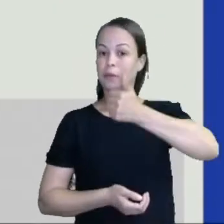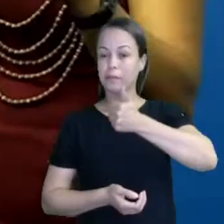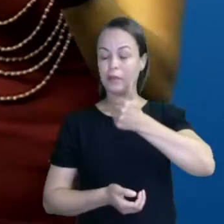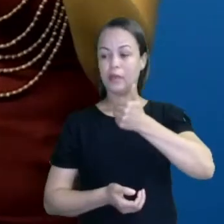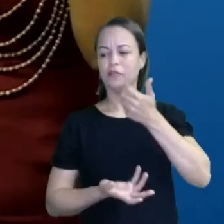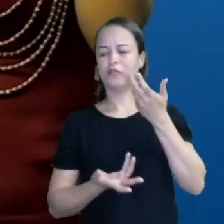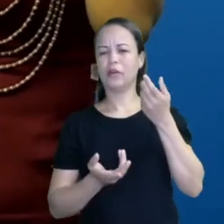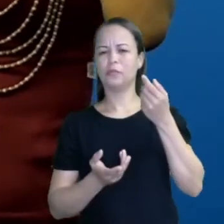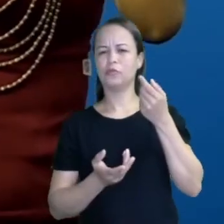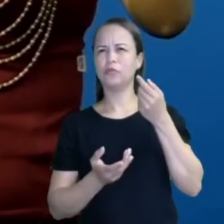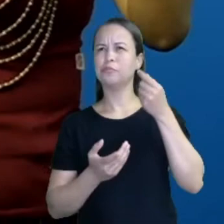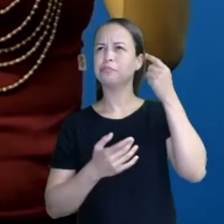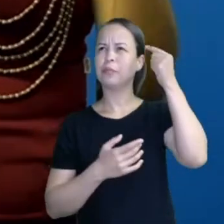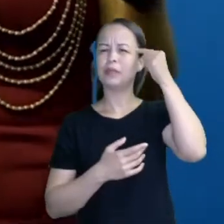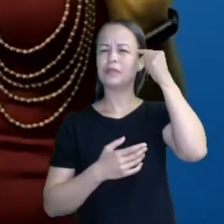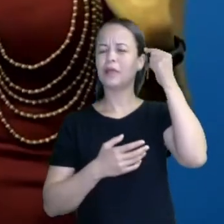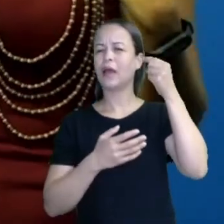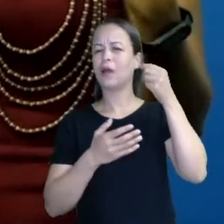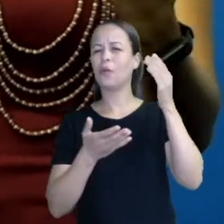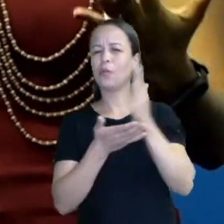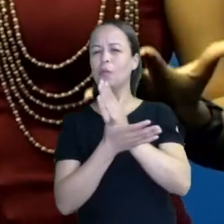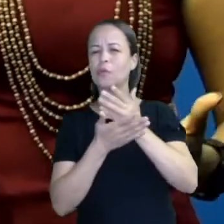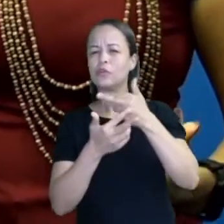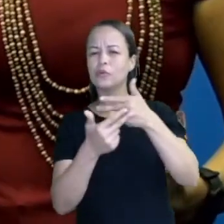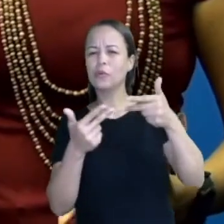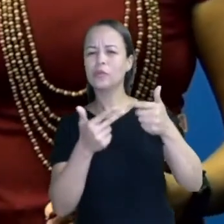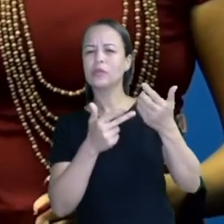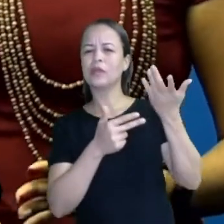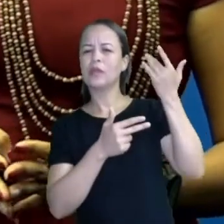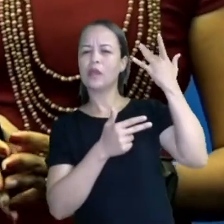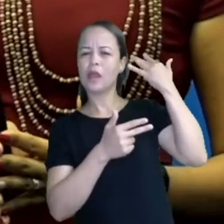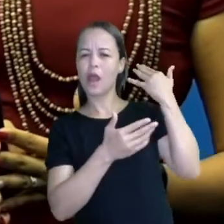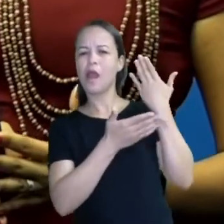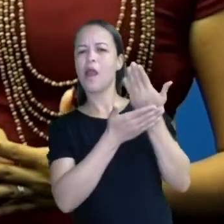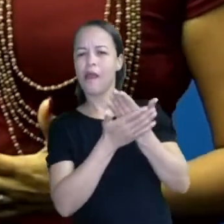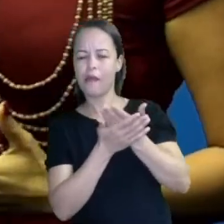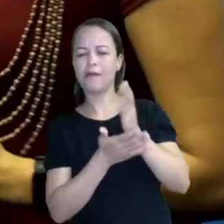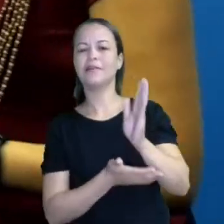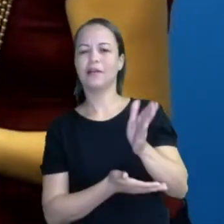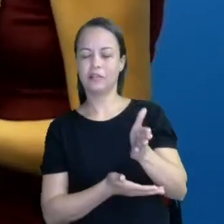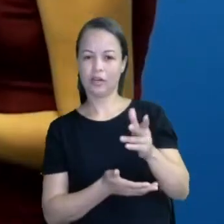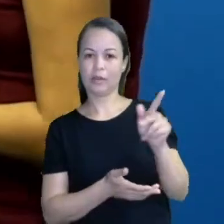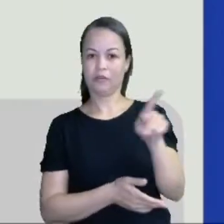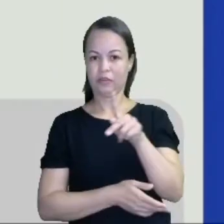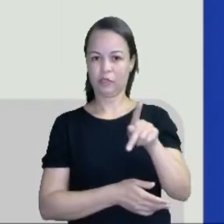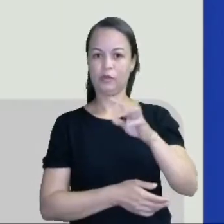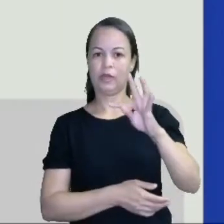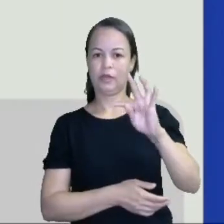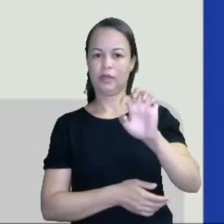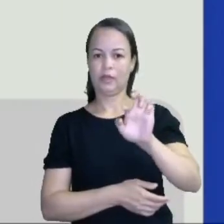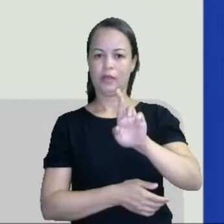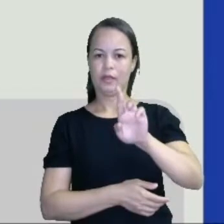recapitular algumas coisas que foram passadas para vocês na última aula da professora Tereza. Vê só,